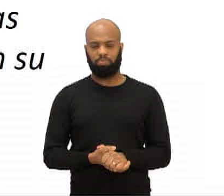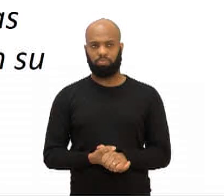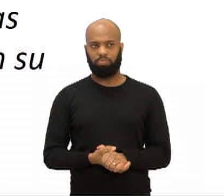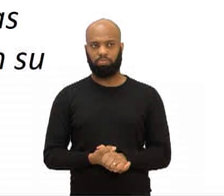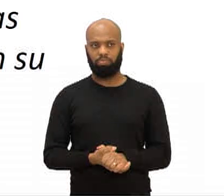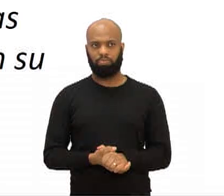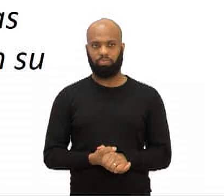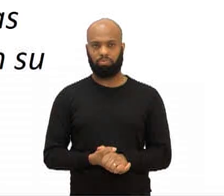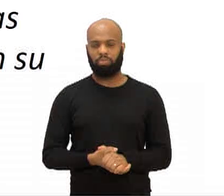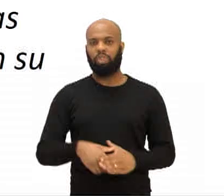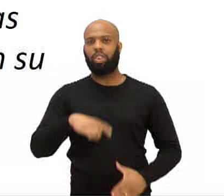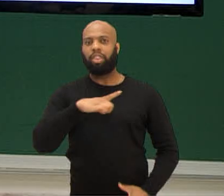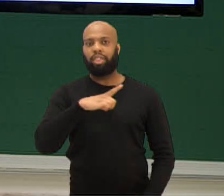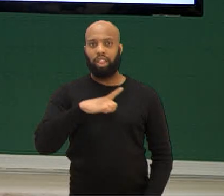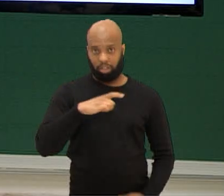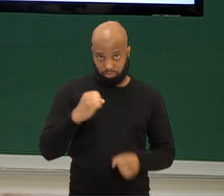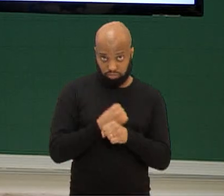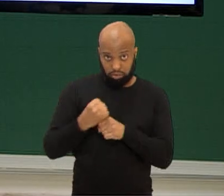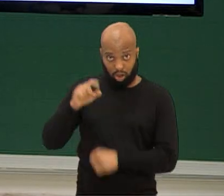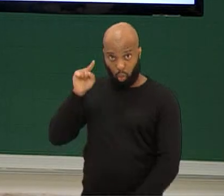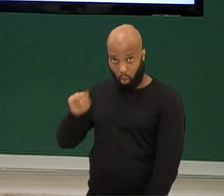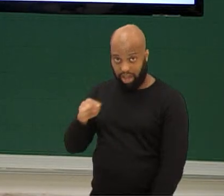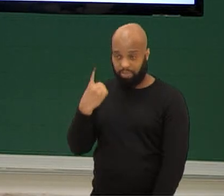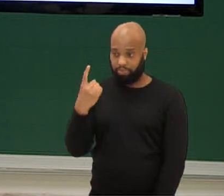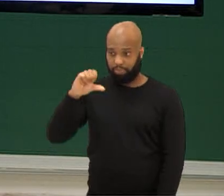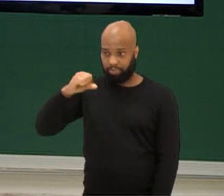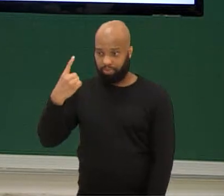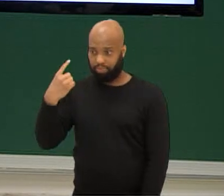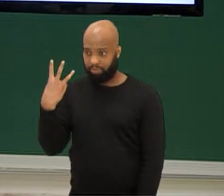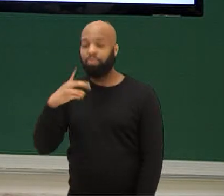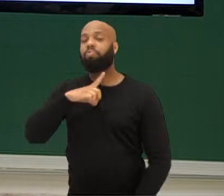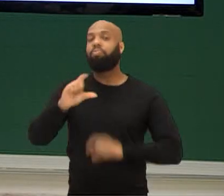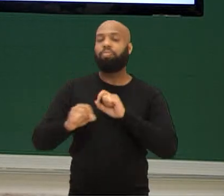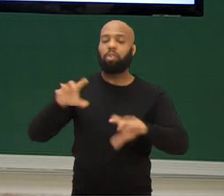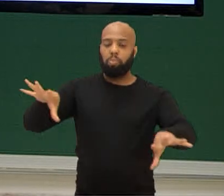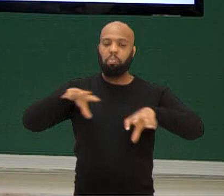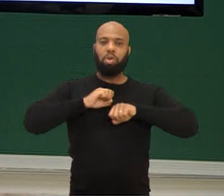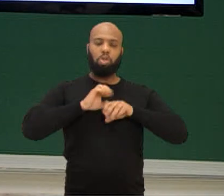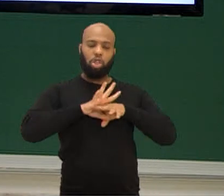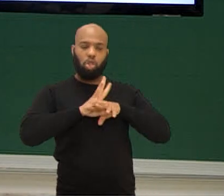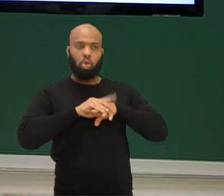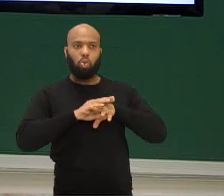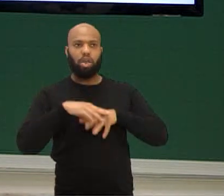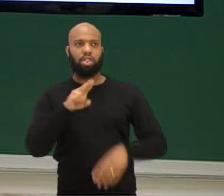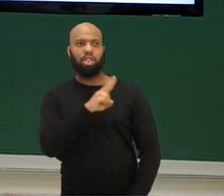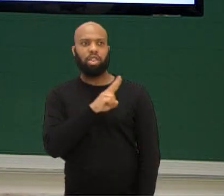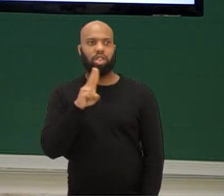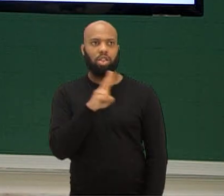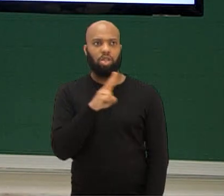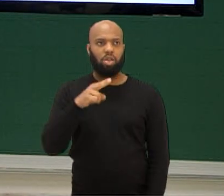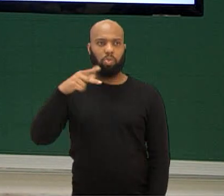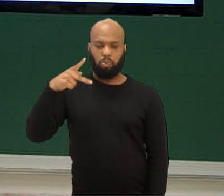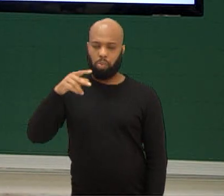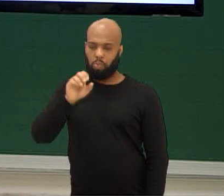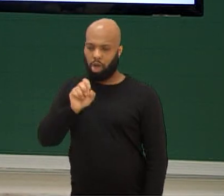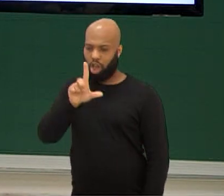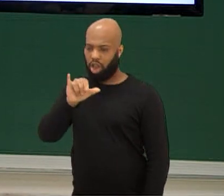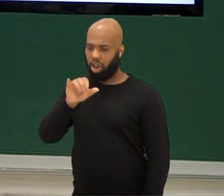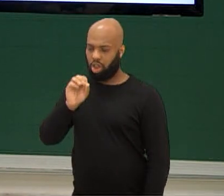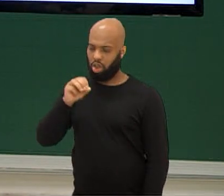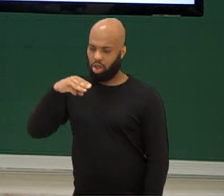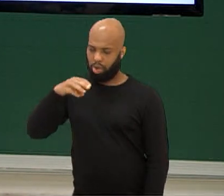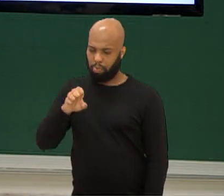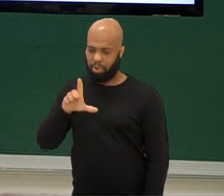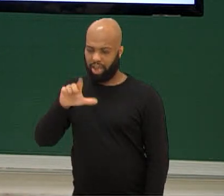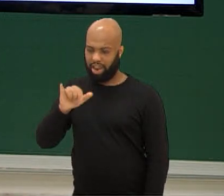em la vida. Então, em 1913, ela contraiu uma doença chamada poliomielite, em língua portuguesa. Assim foi